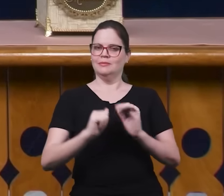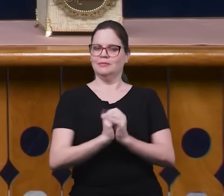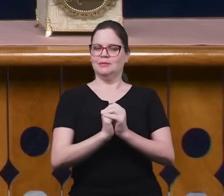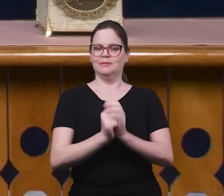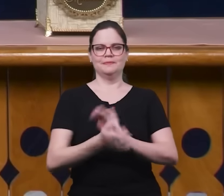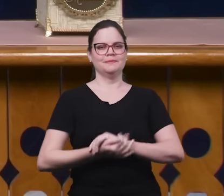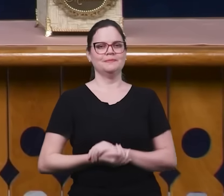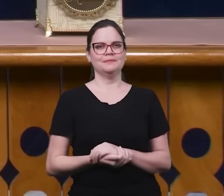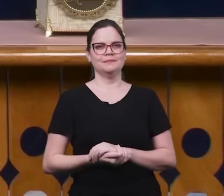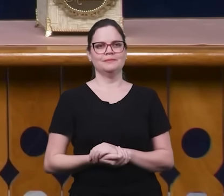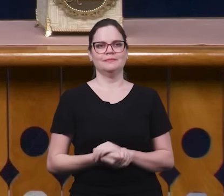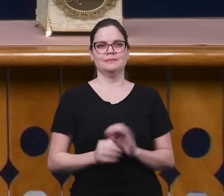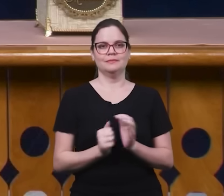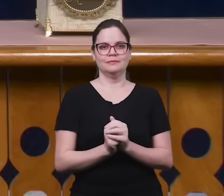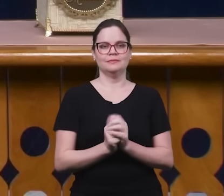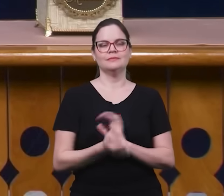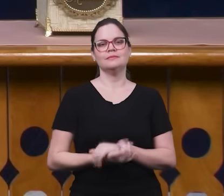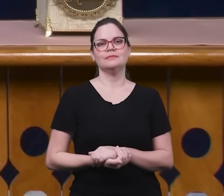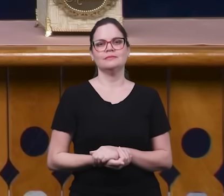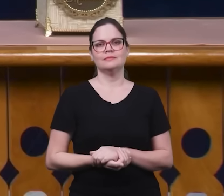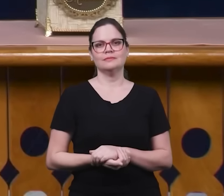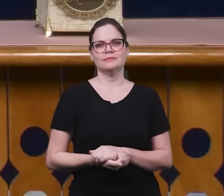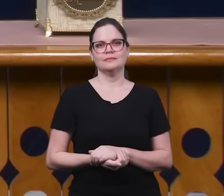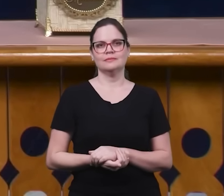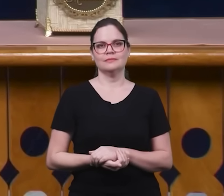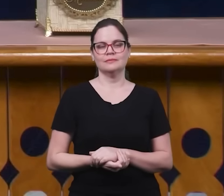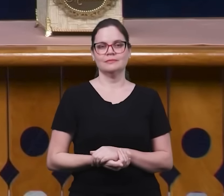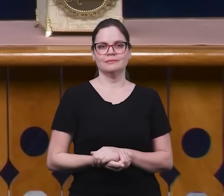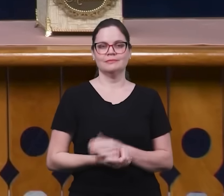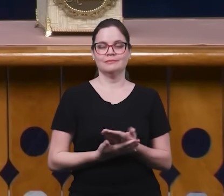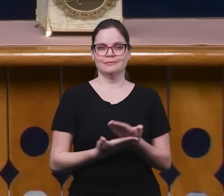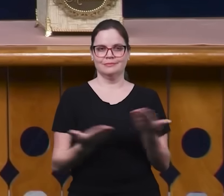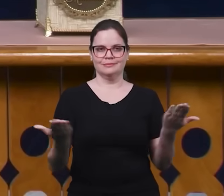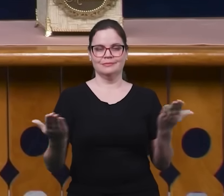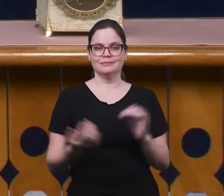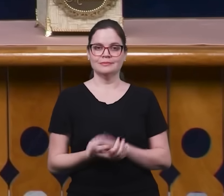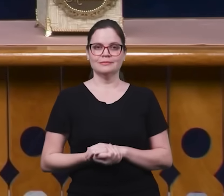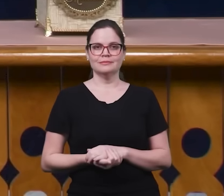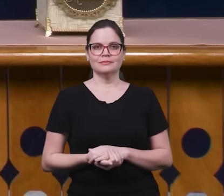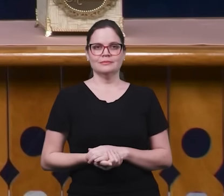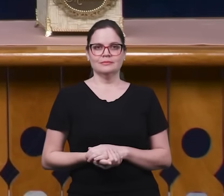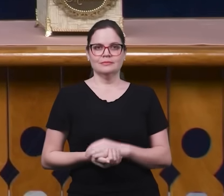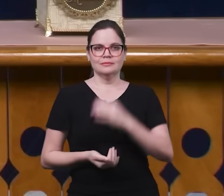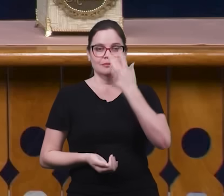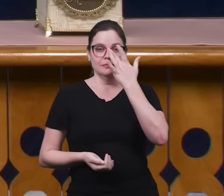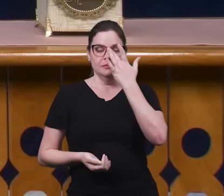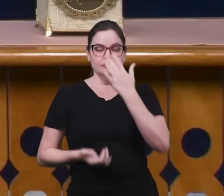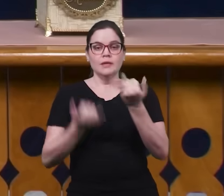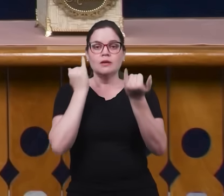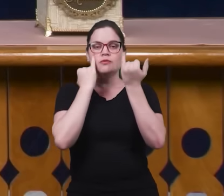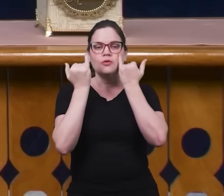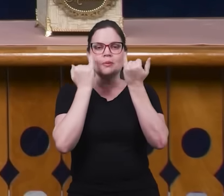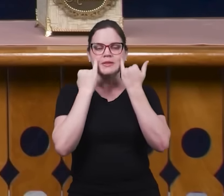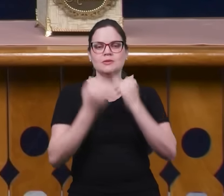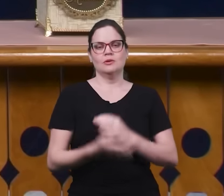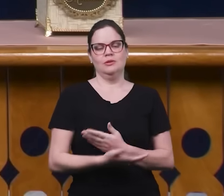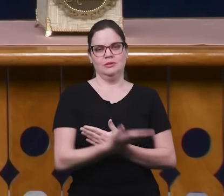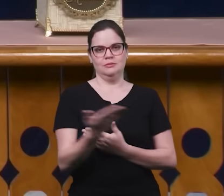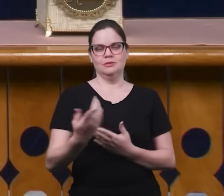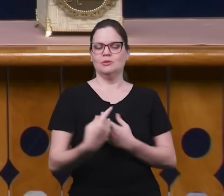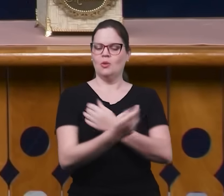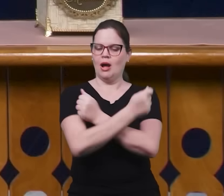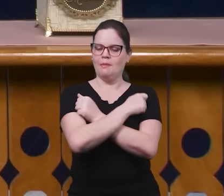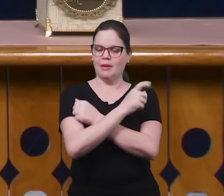sempre. Amém. Amém, meus queridos. Nós queremos deixar aqui o nosso